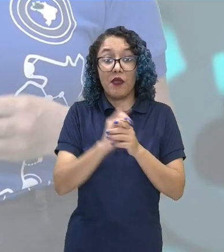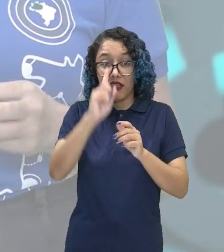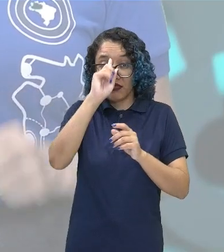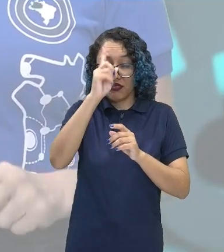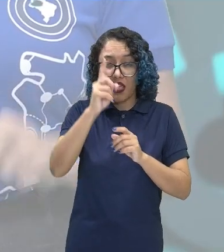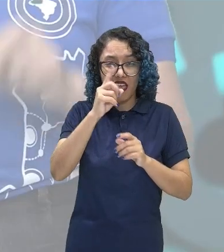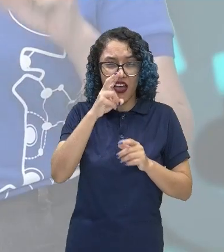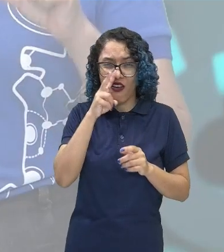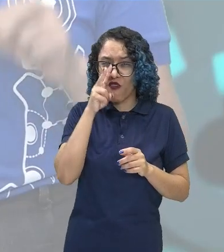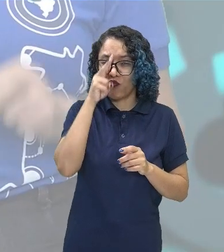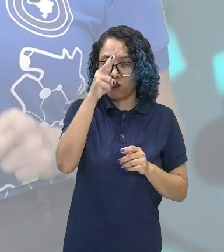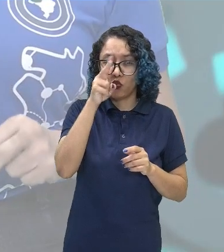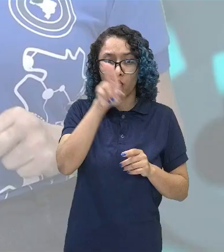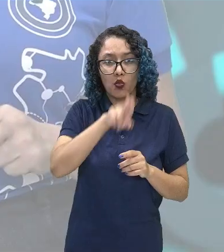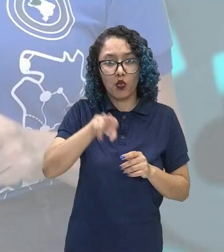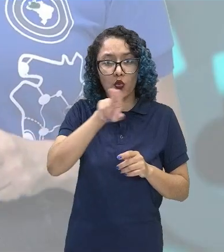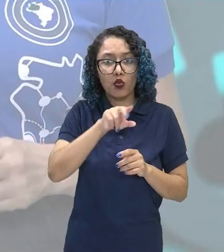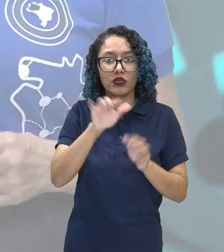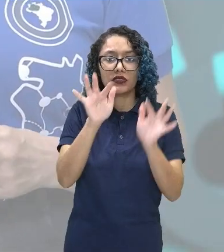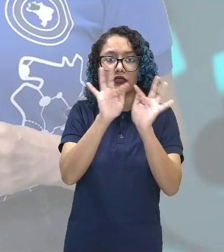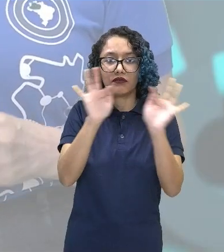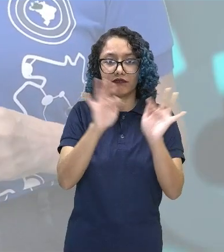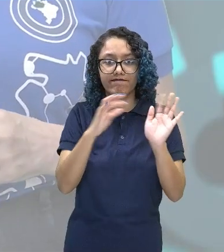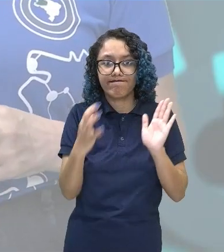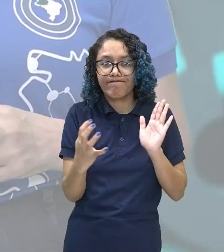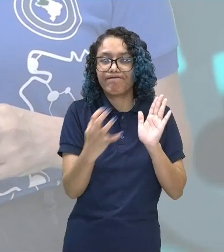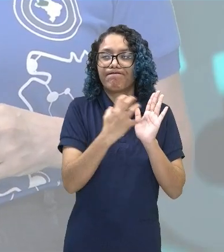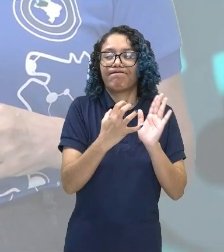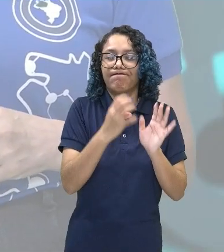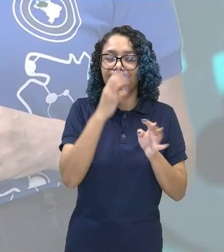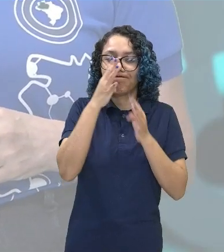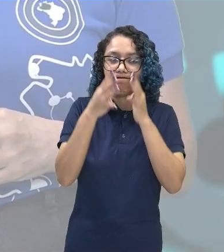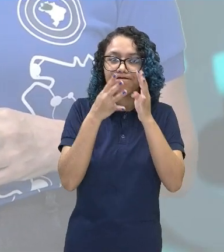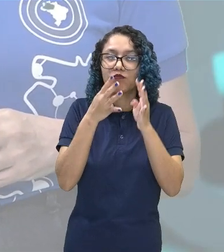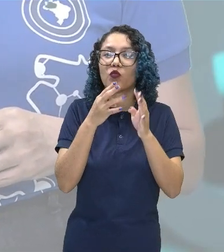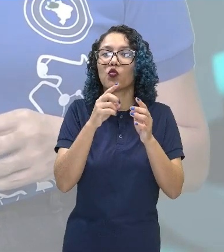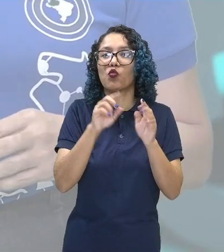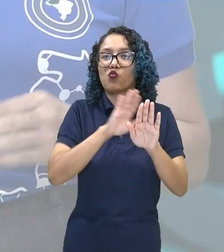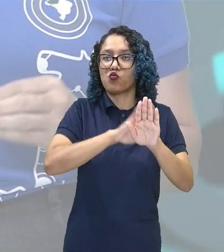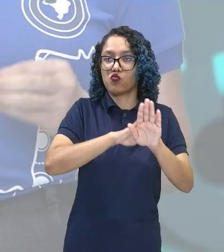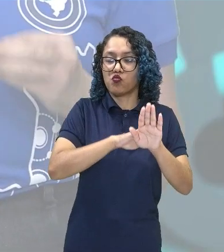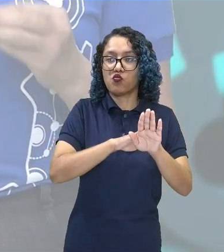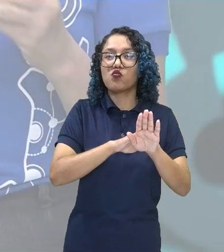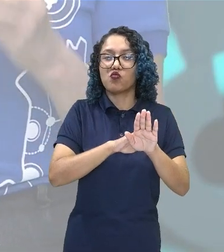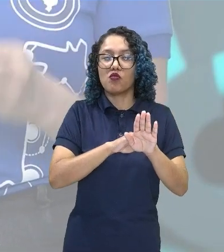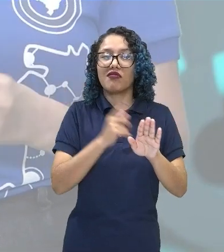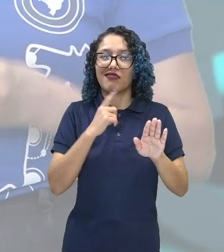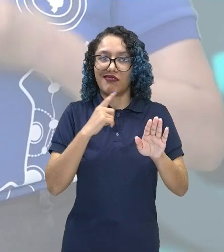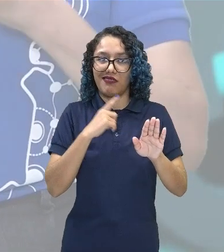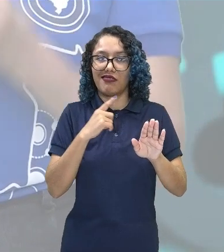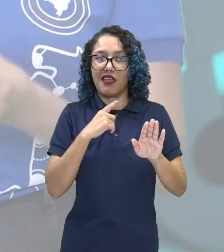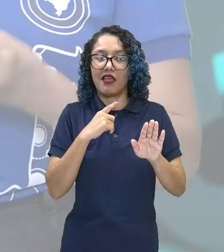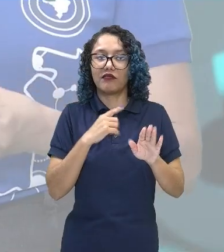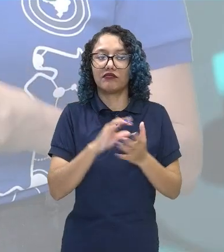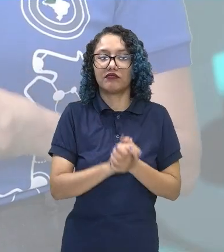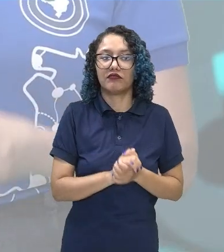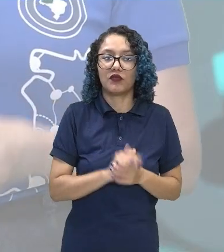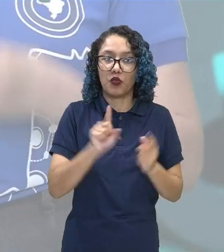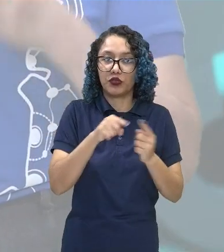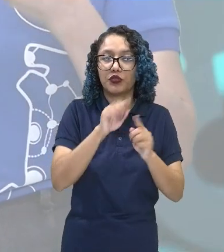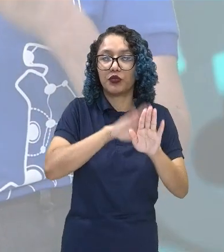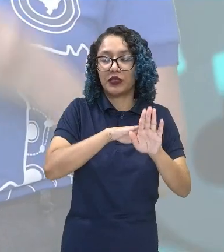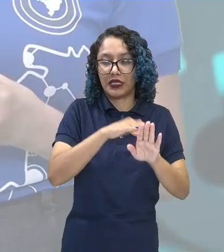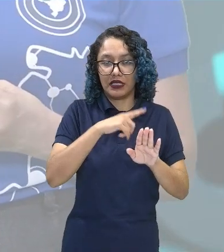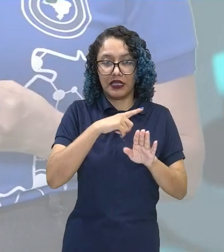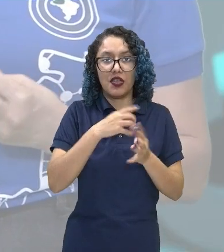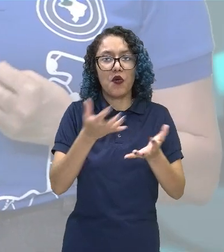de expressões exageradas intencionalmente. Então, é porque eu quero passar